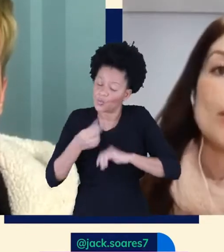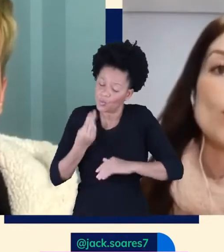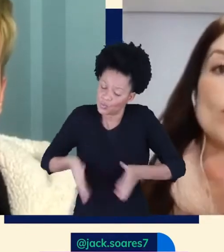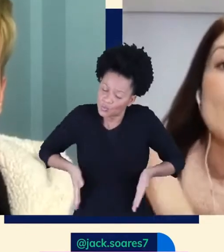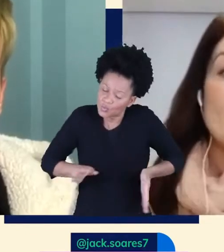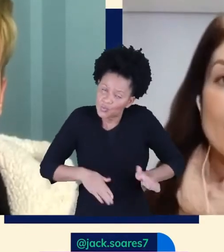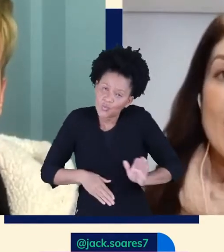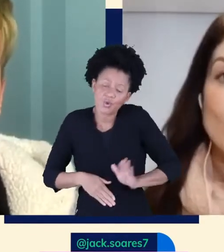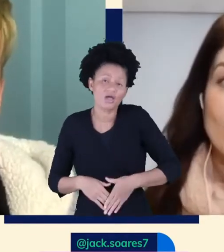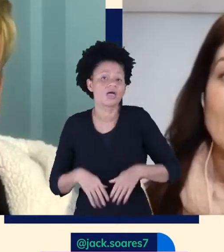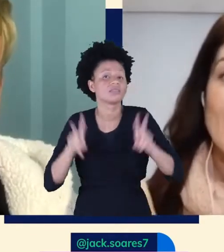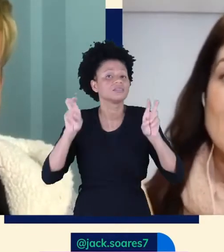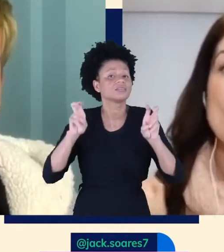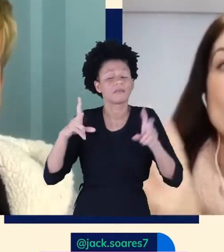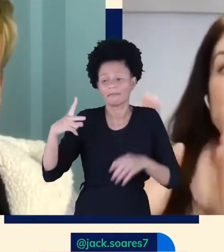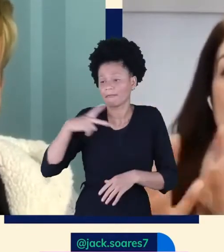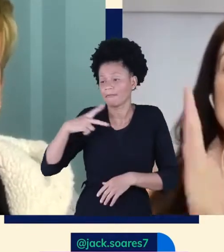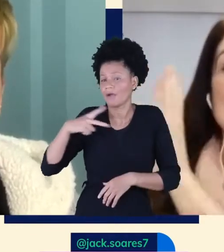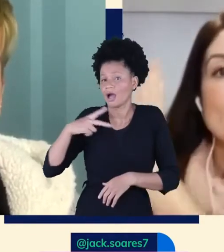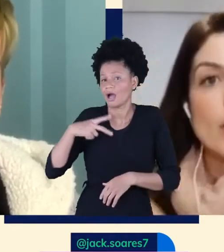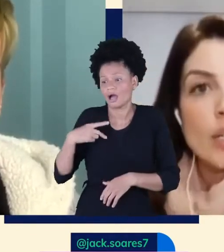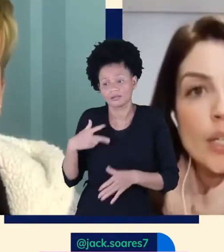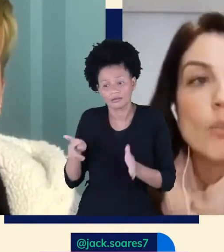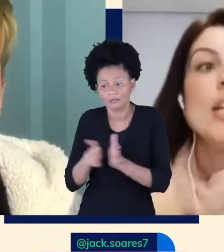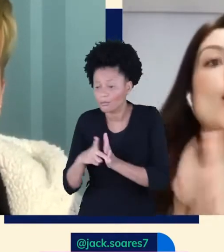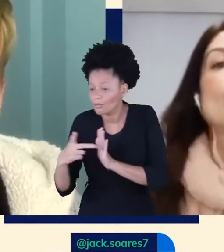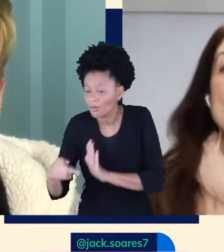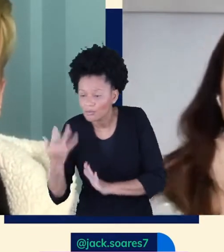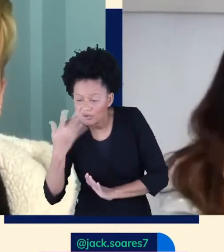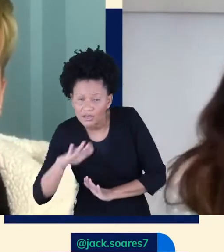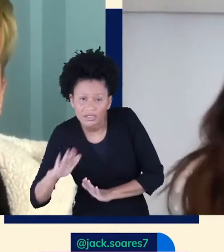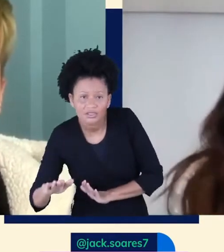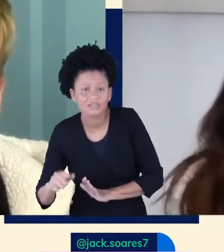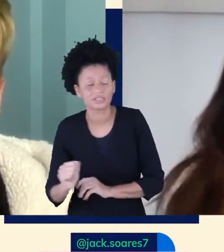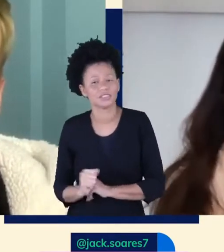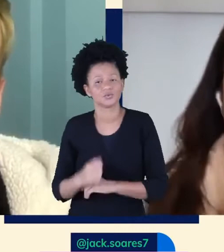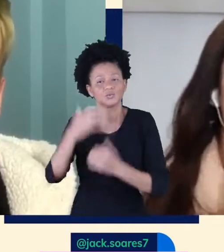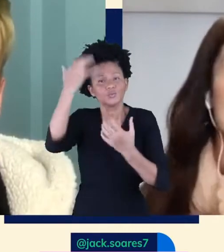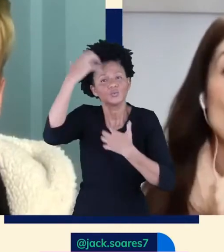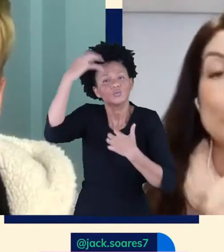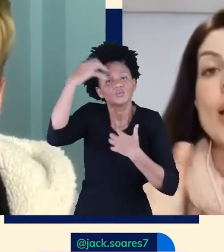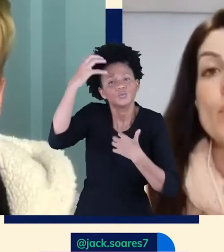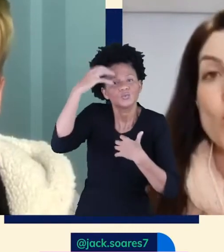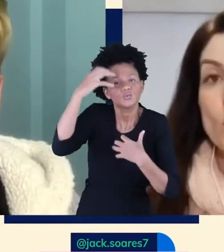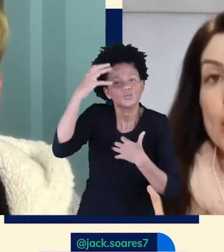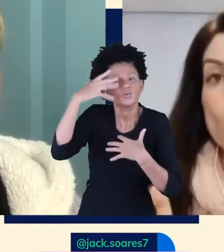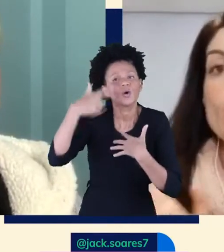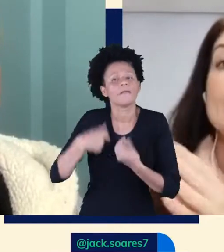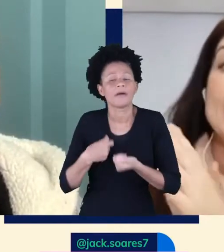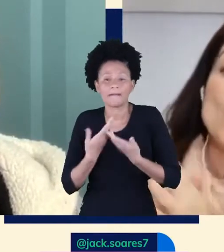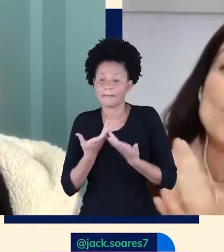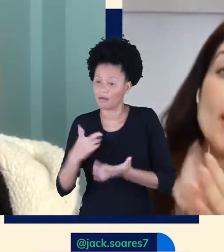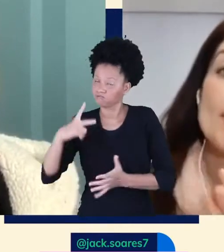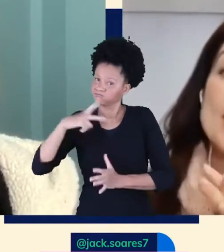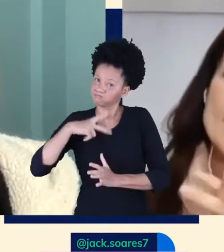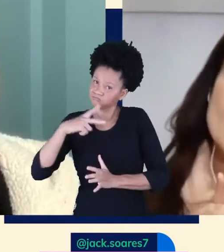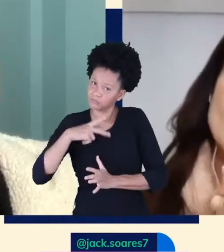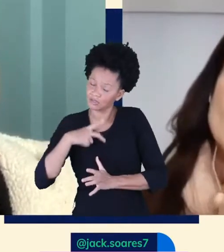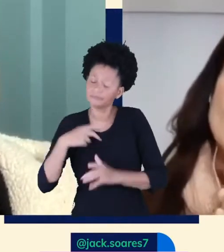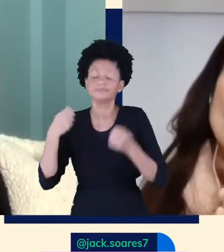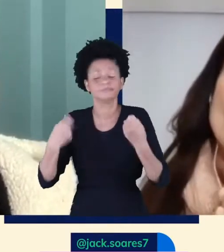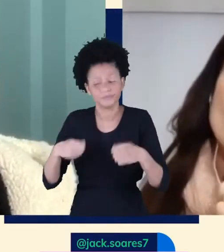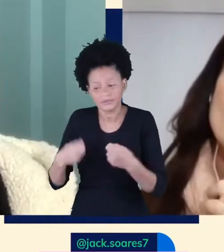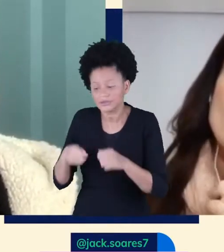assunto particular, privado, né? Assim como a criança toma banho, troca de roupa e não é num lugar público, isso também precisa